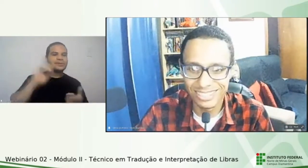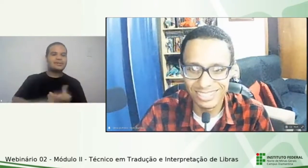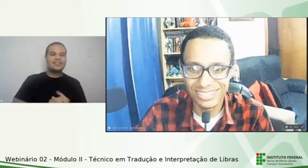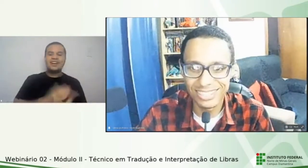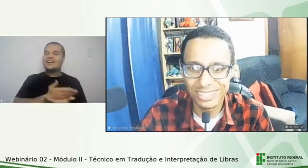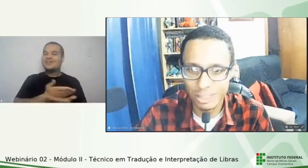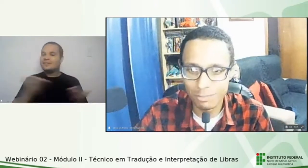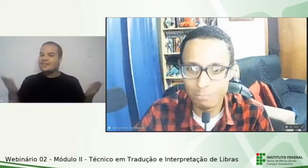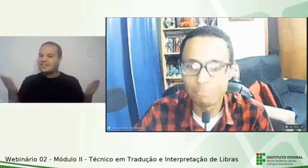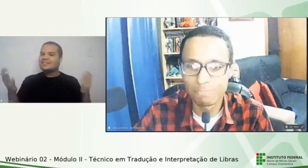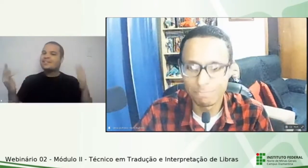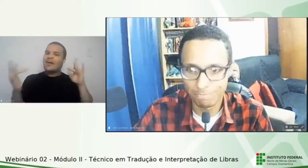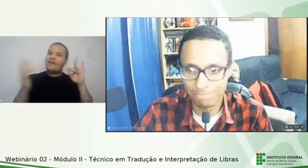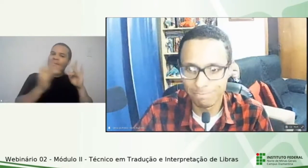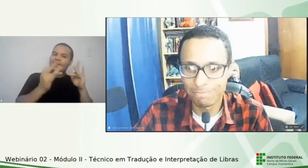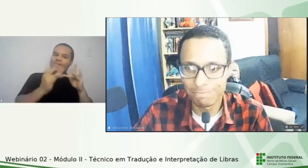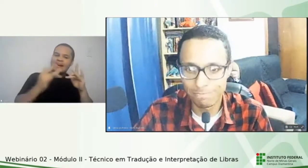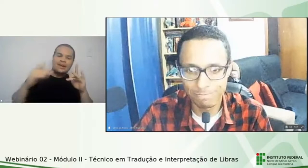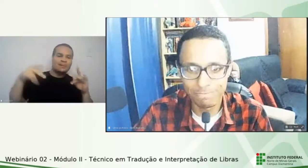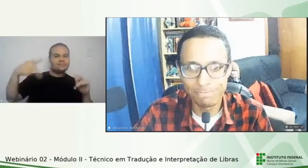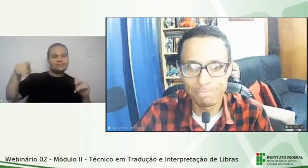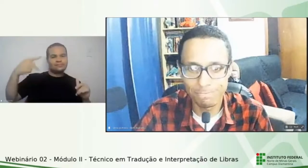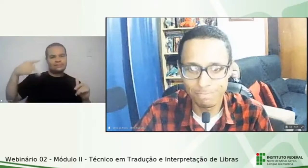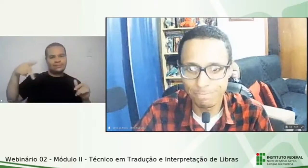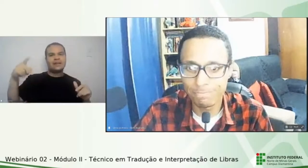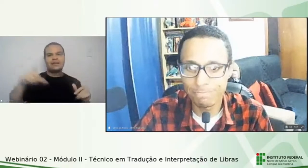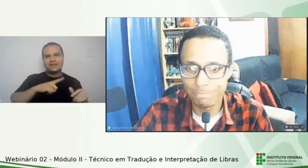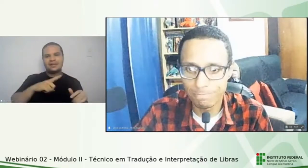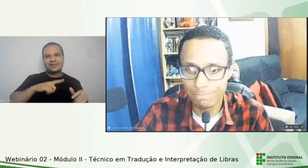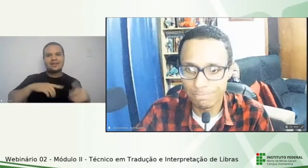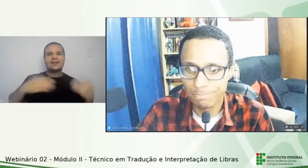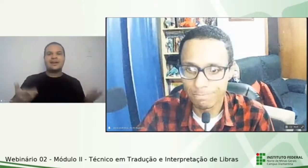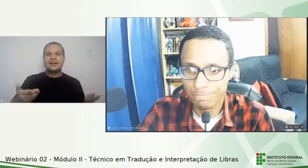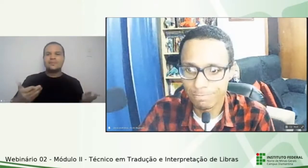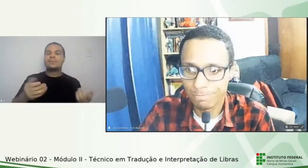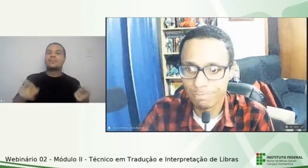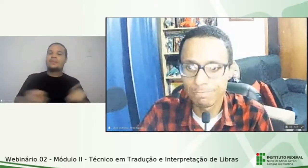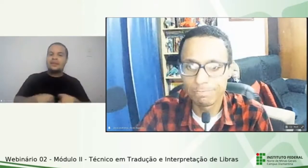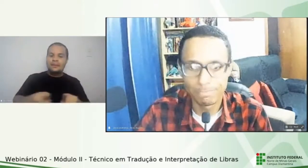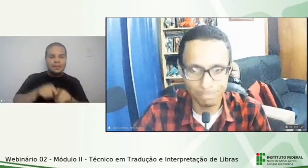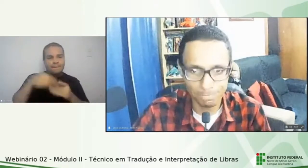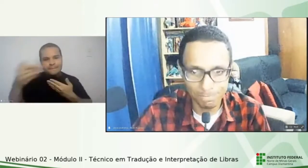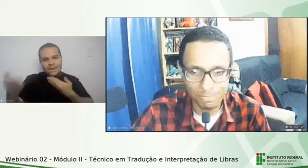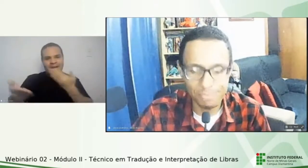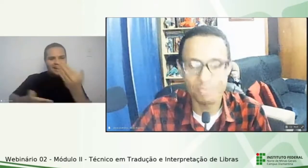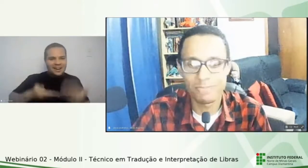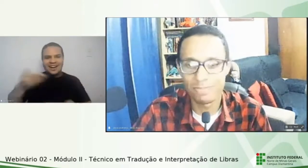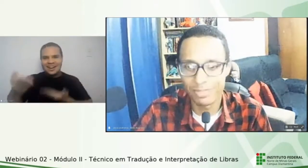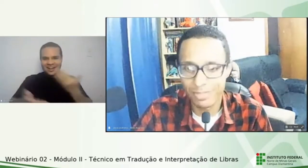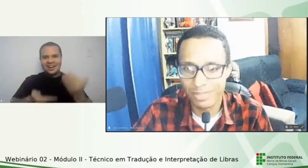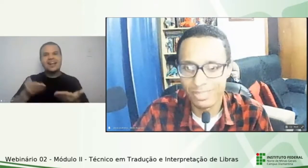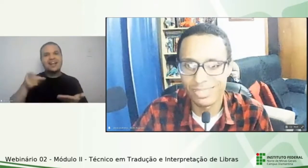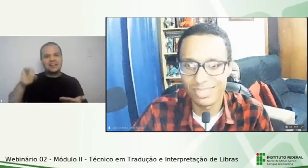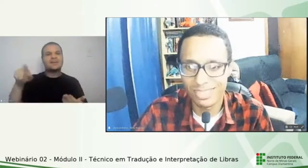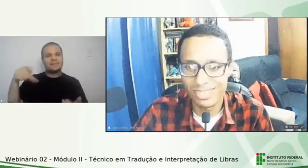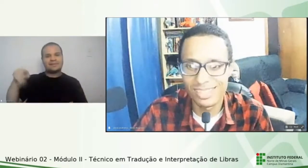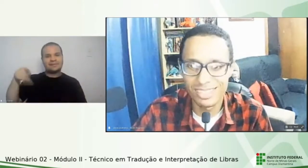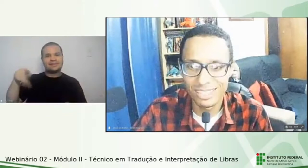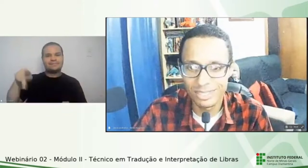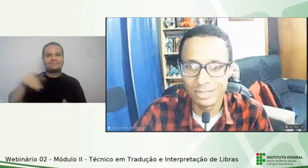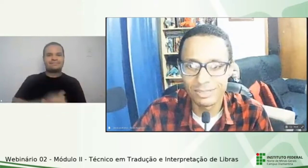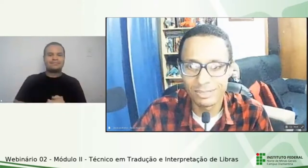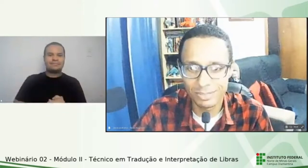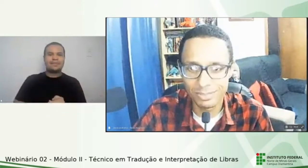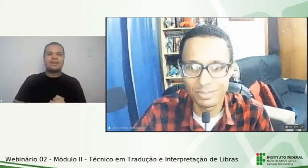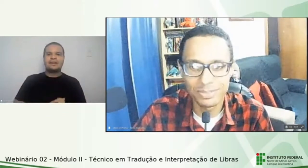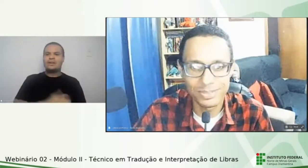essa vivência com o professor, que vocês interajam com ele, tá? Então, não é